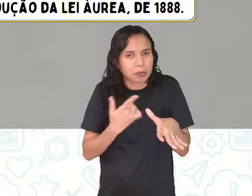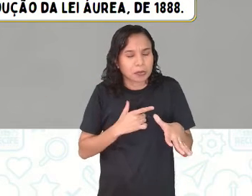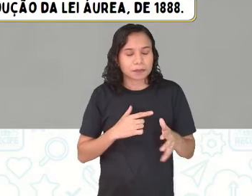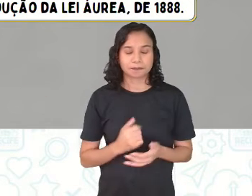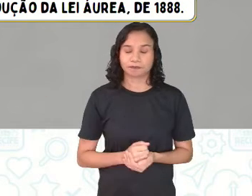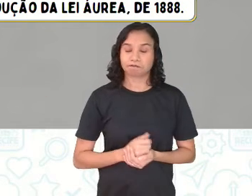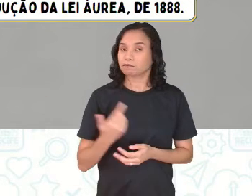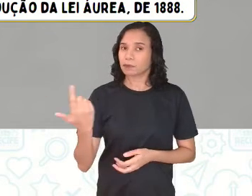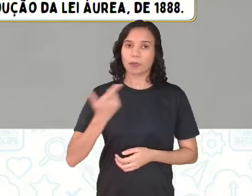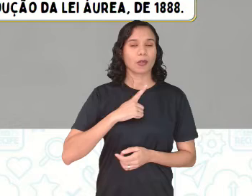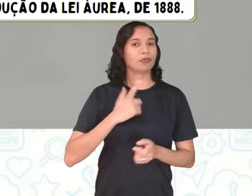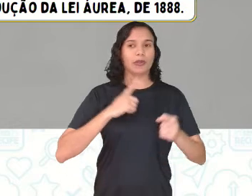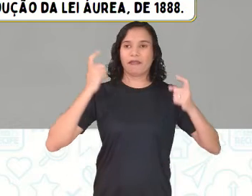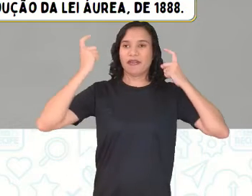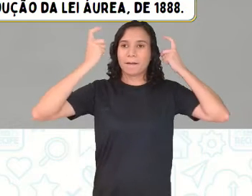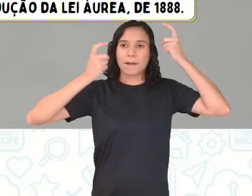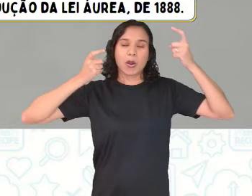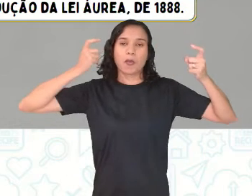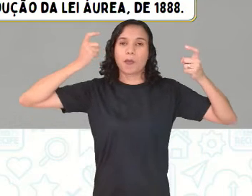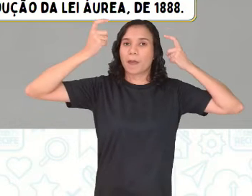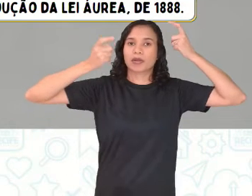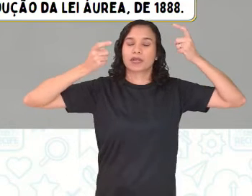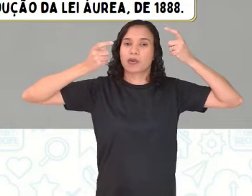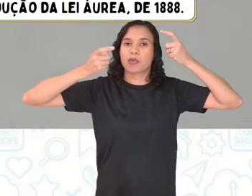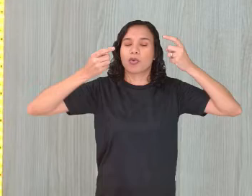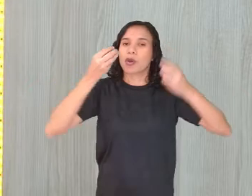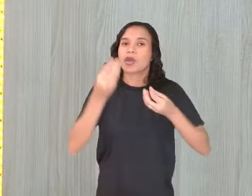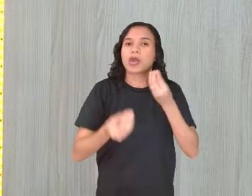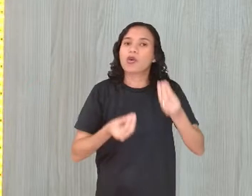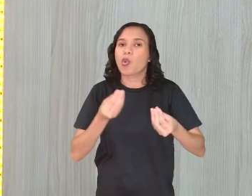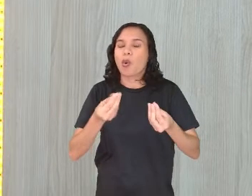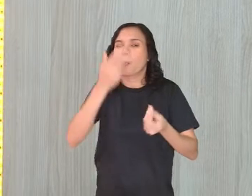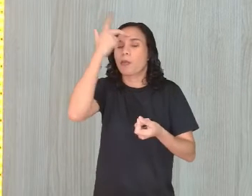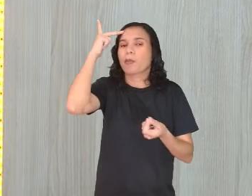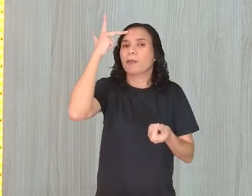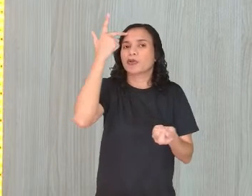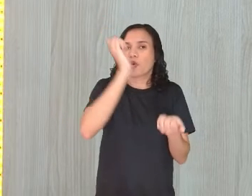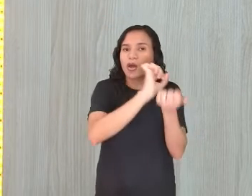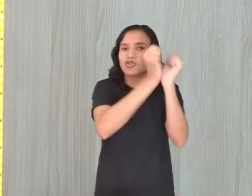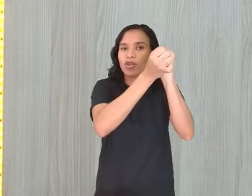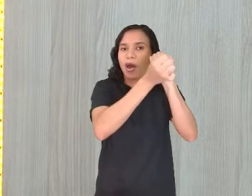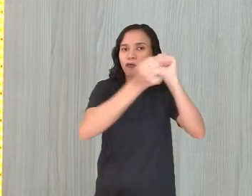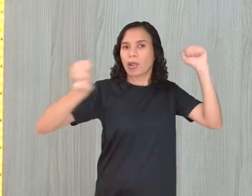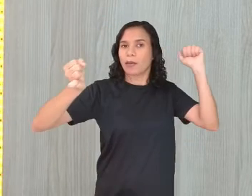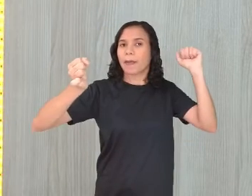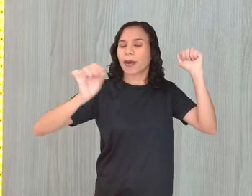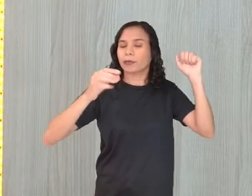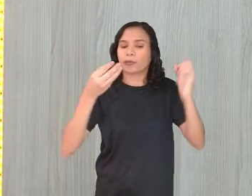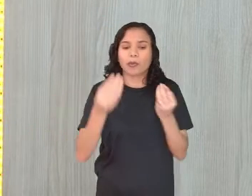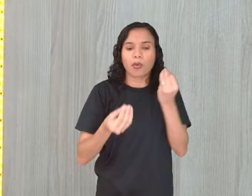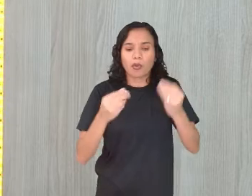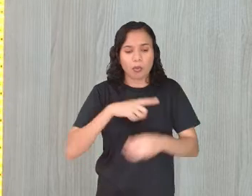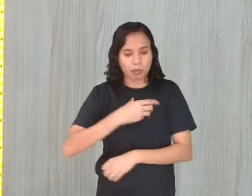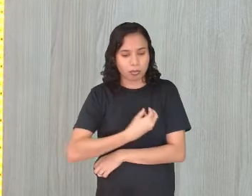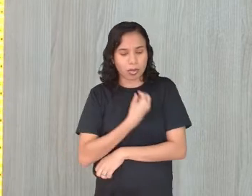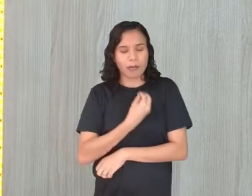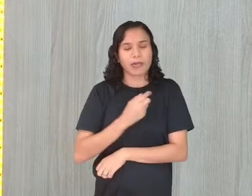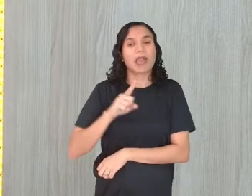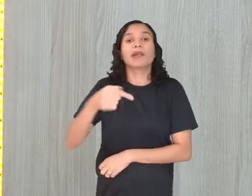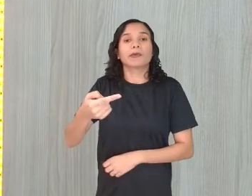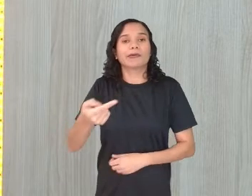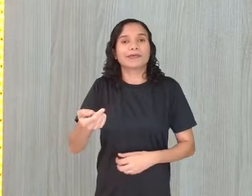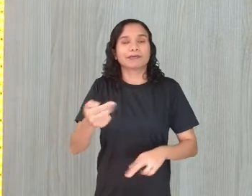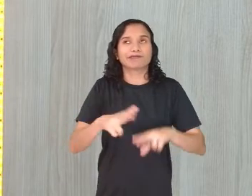preocupação com a situação dos escravos libertos, né, depois da Lei Áurea. Isso. Né? Então,